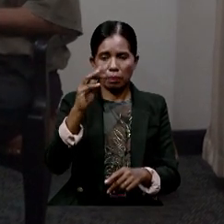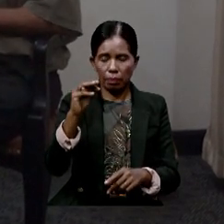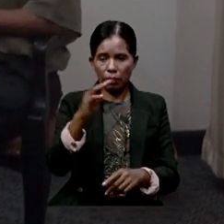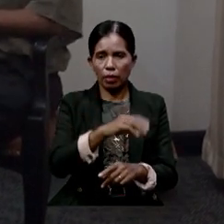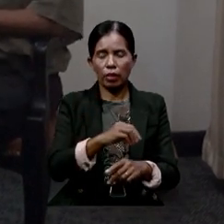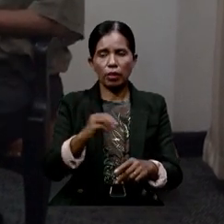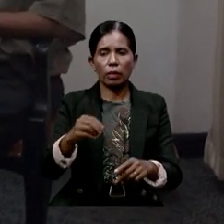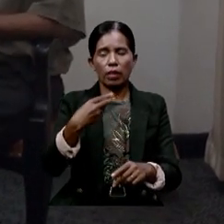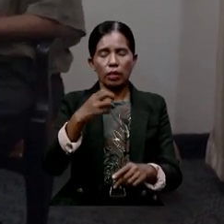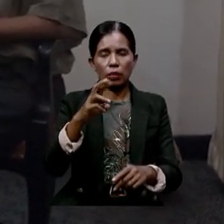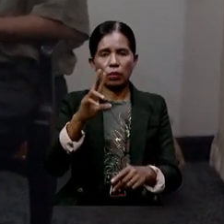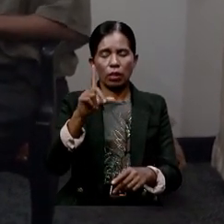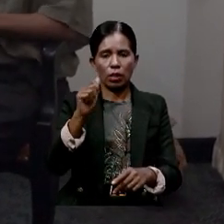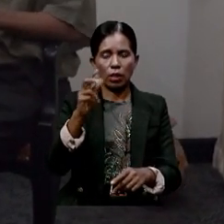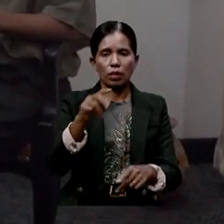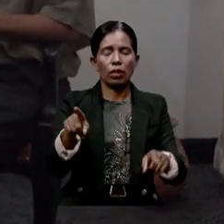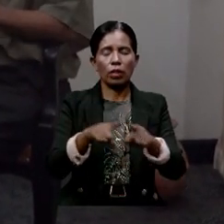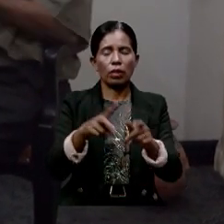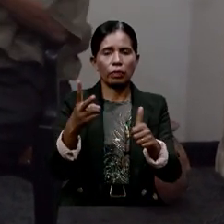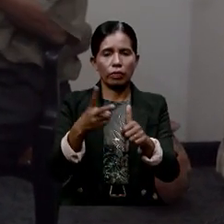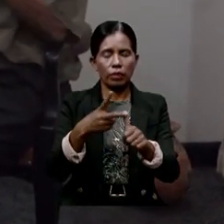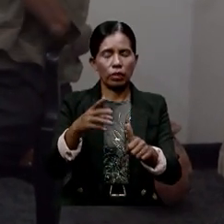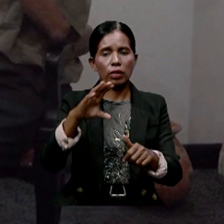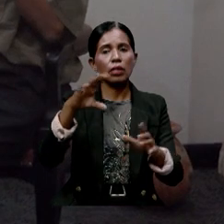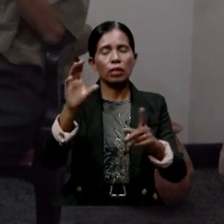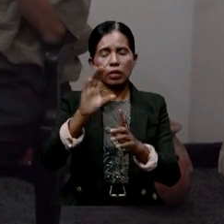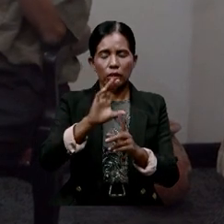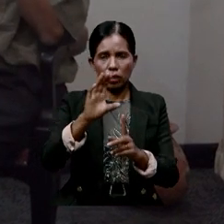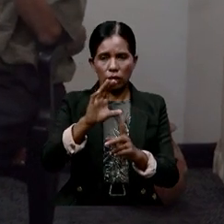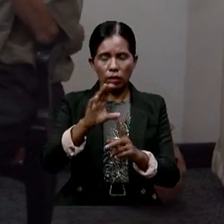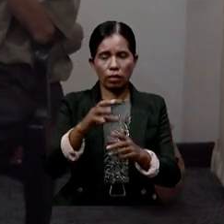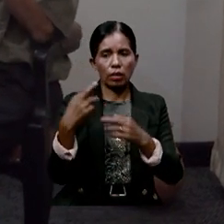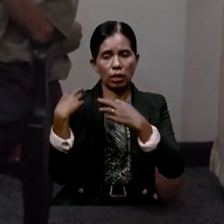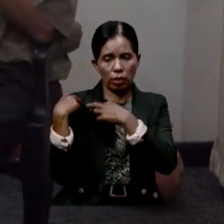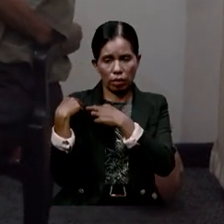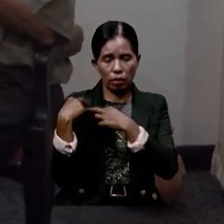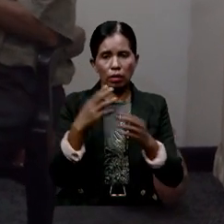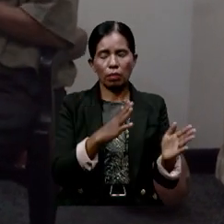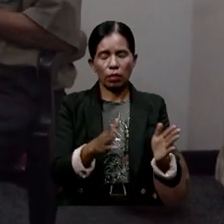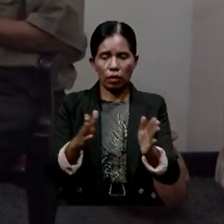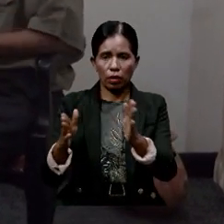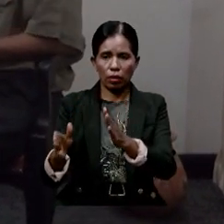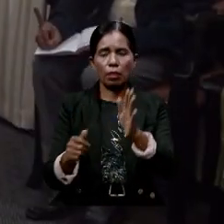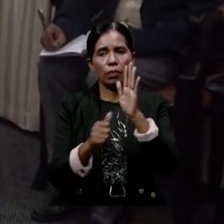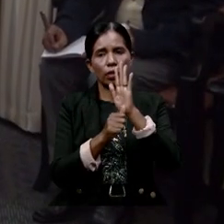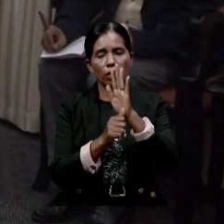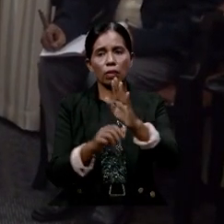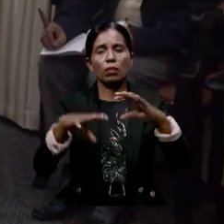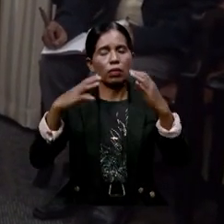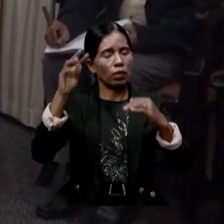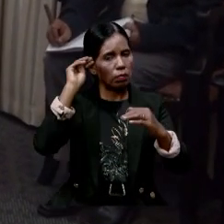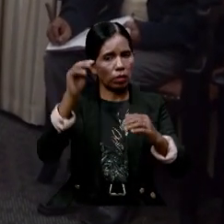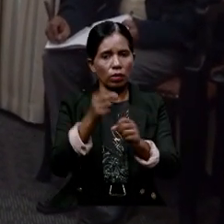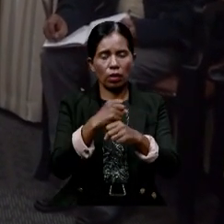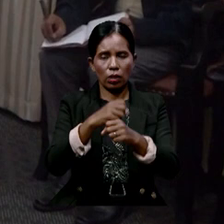no Herculano de Souza, anexam vice-coordenador. Comissão nem a responsabilidade ato prepara no apresenta para o Conselho Ministro o de